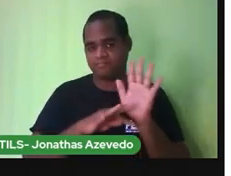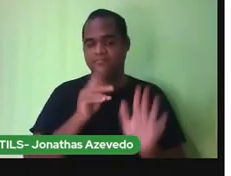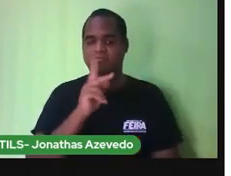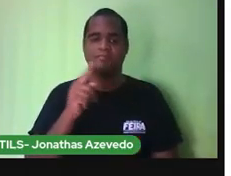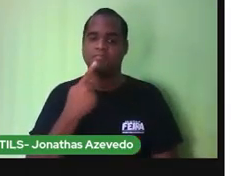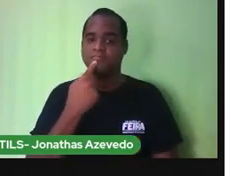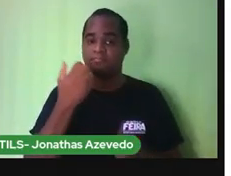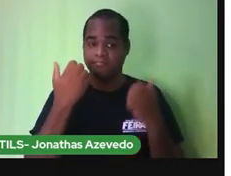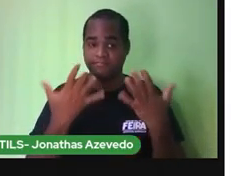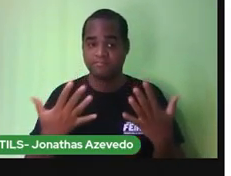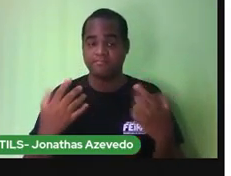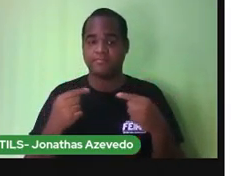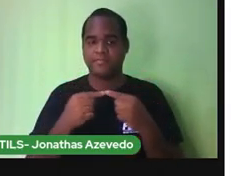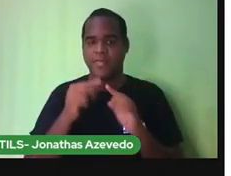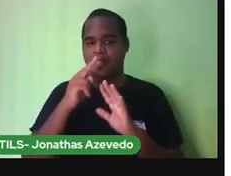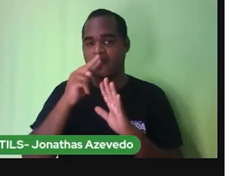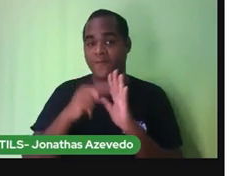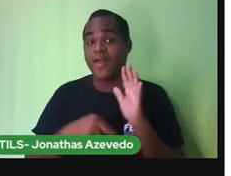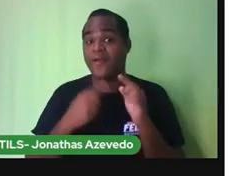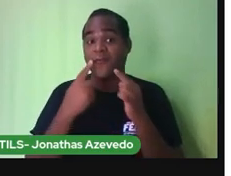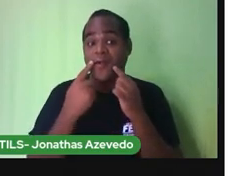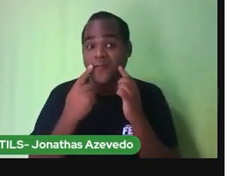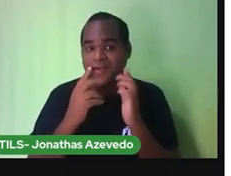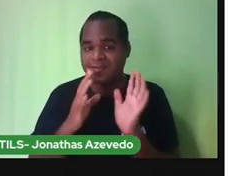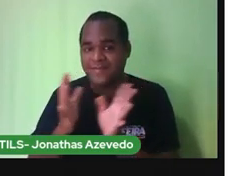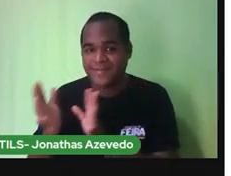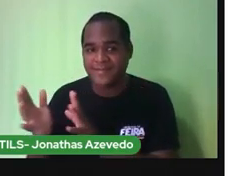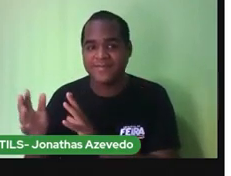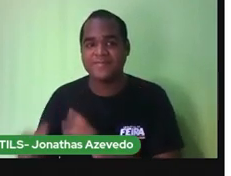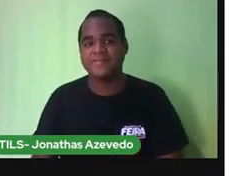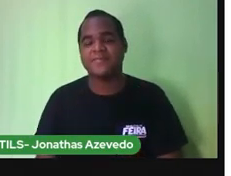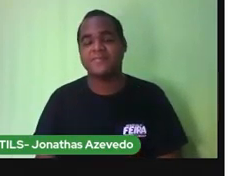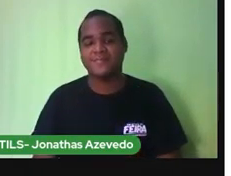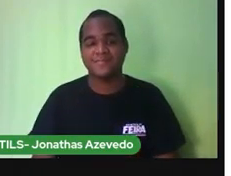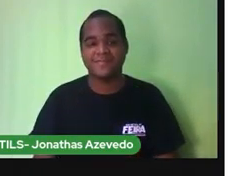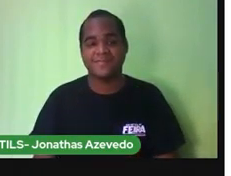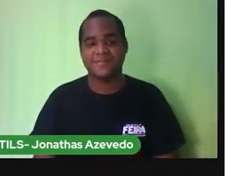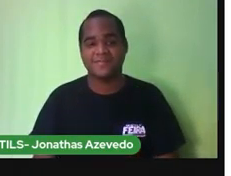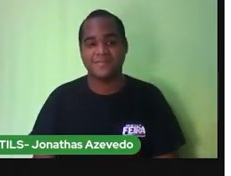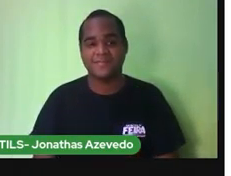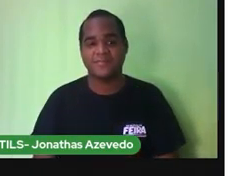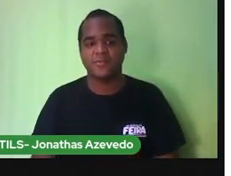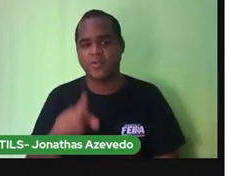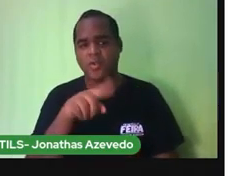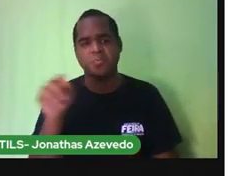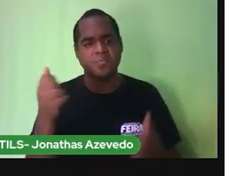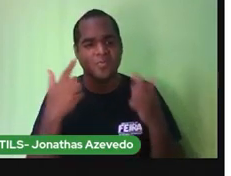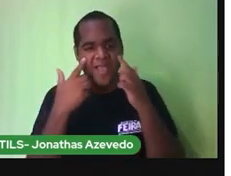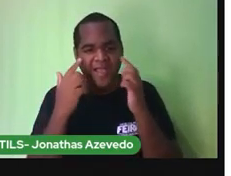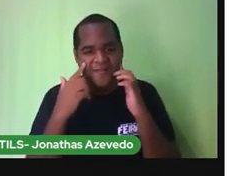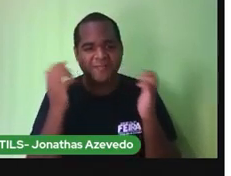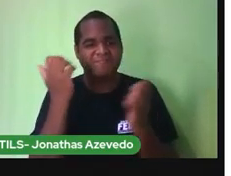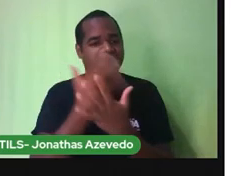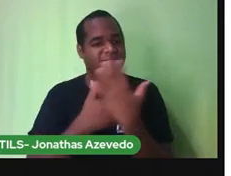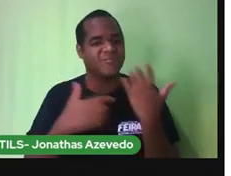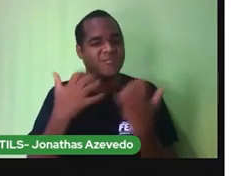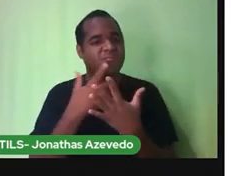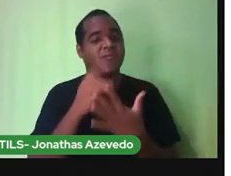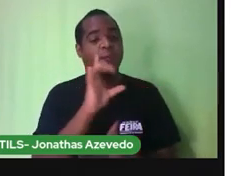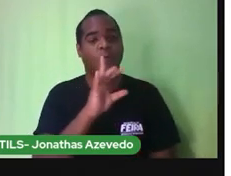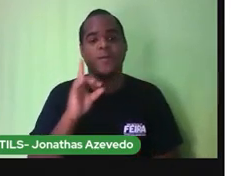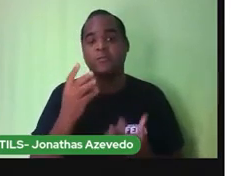aqui na aula e a coluna aulas na aula nós já cantamos e o que você vai fazer